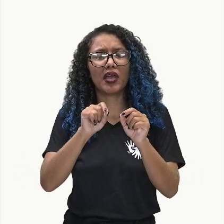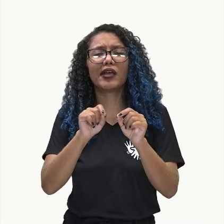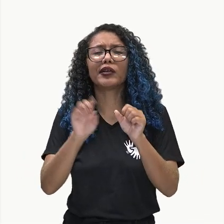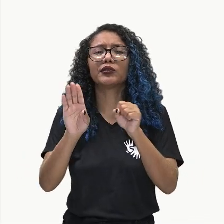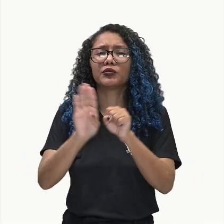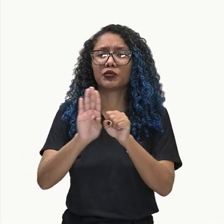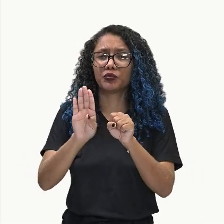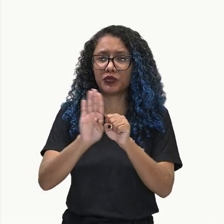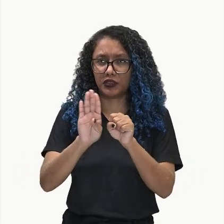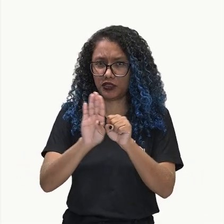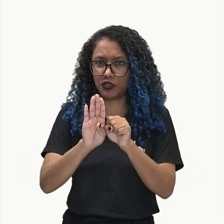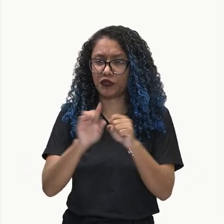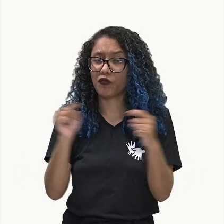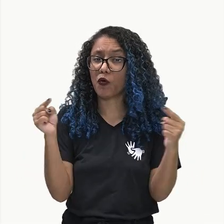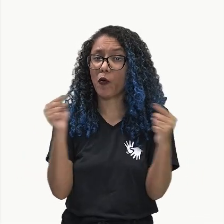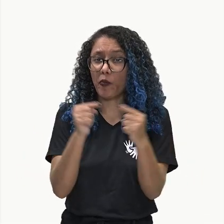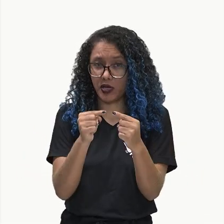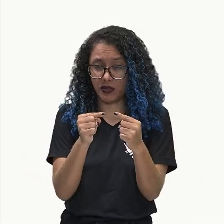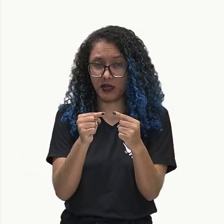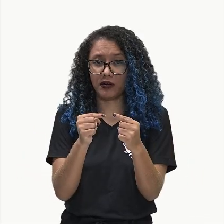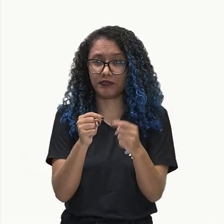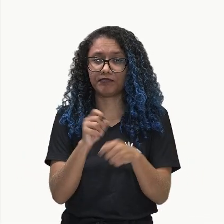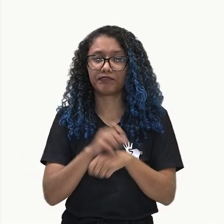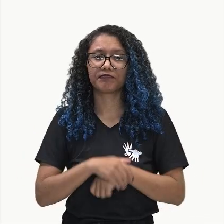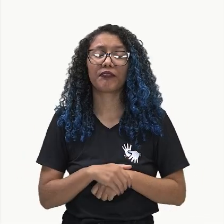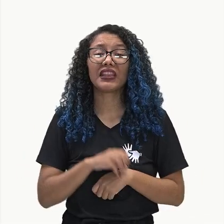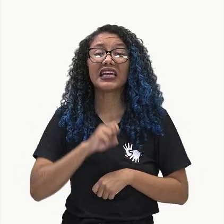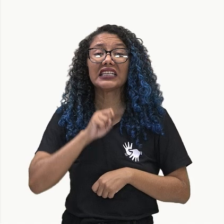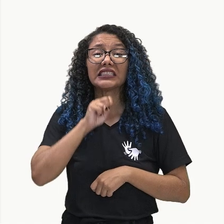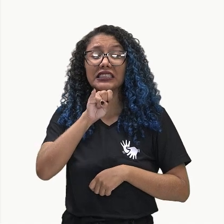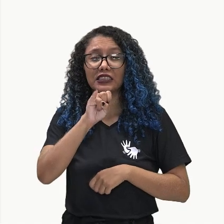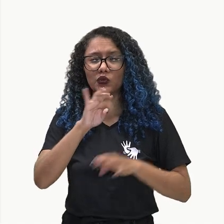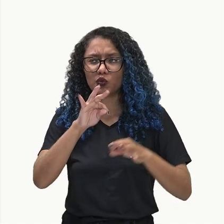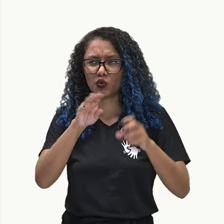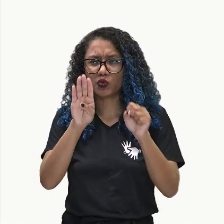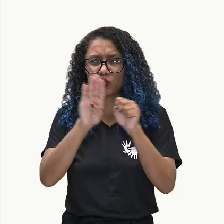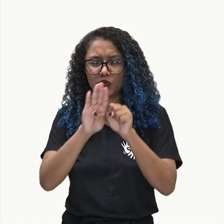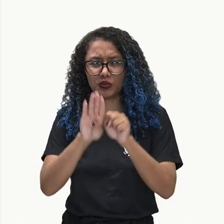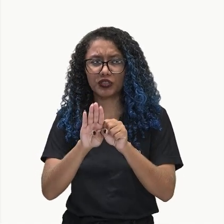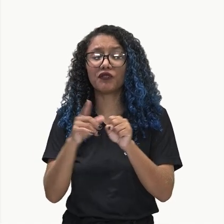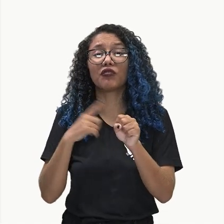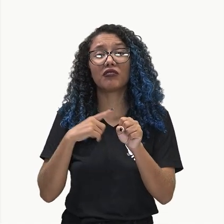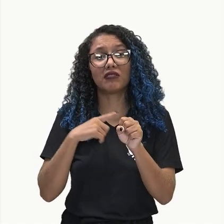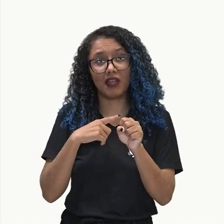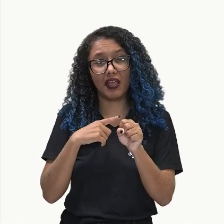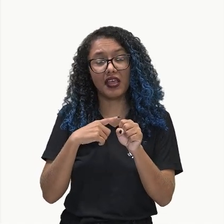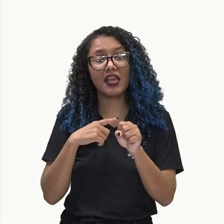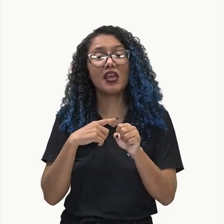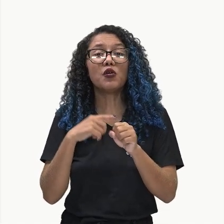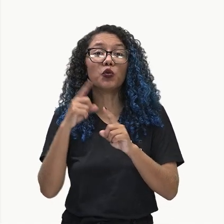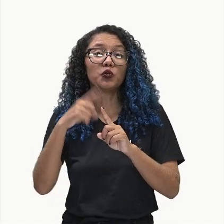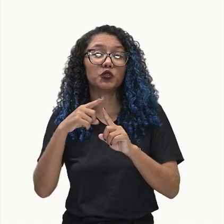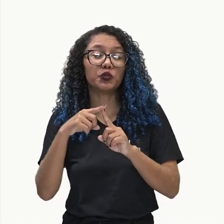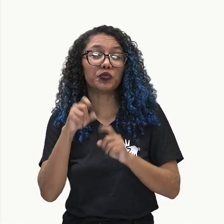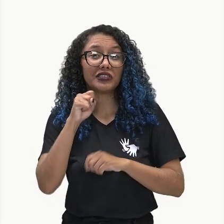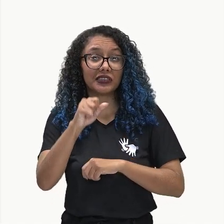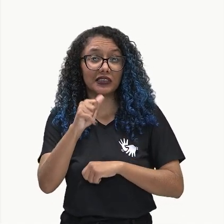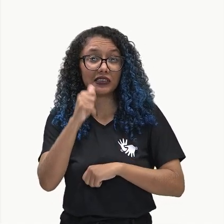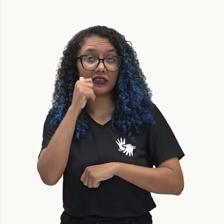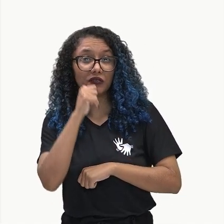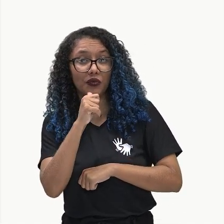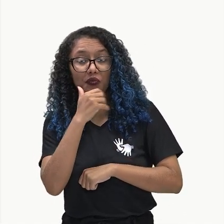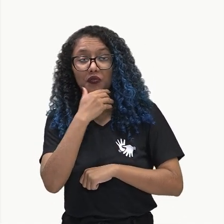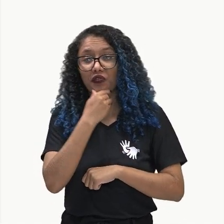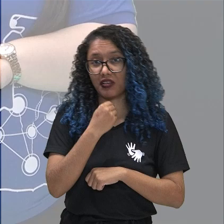é um substantivo, ele vai estar dividido em gênero, não é verdade? Então, el género en